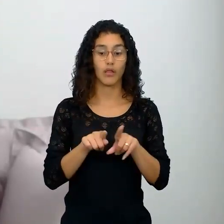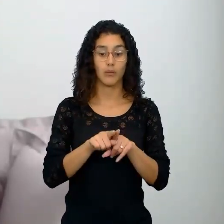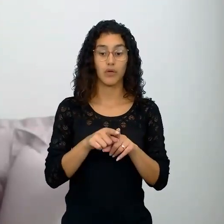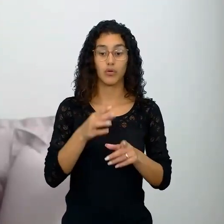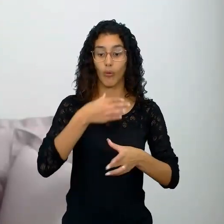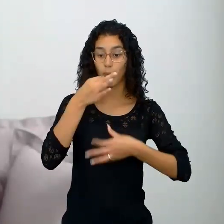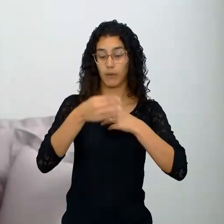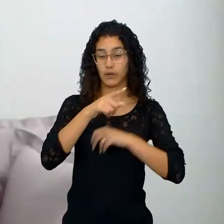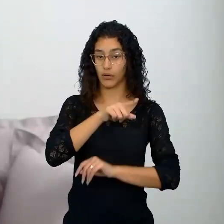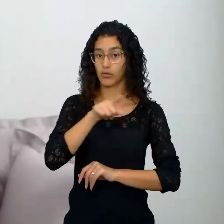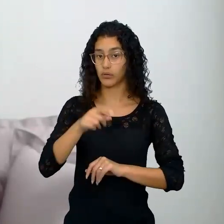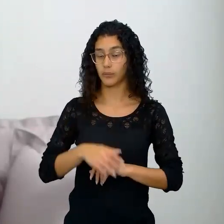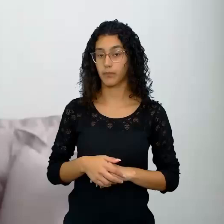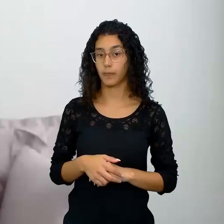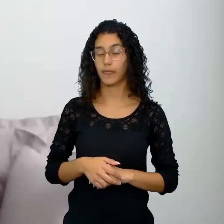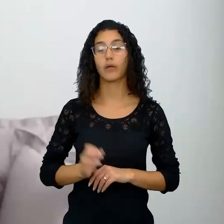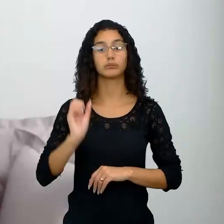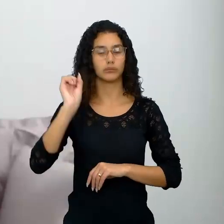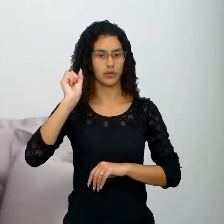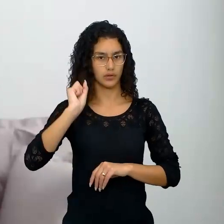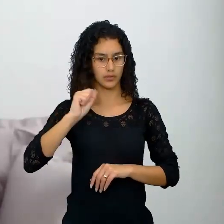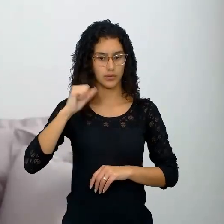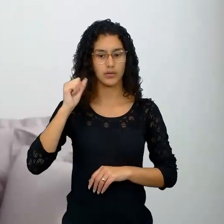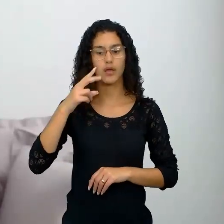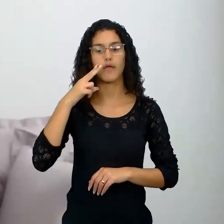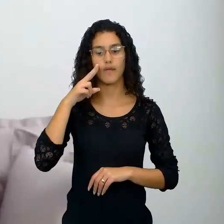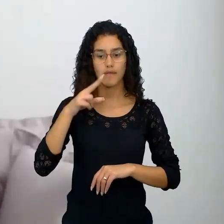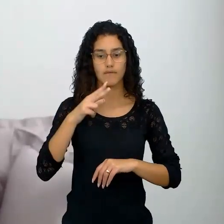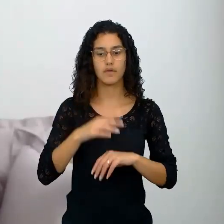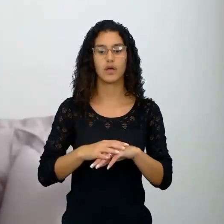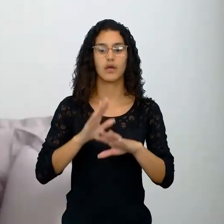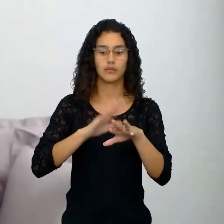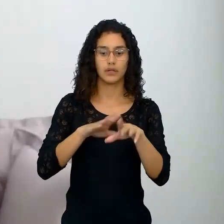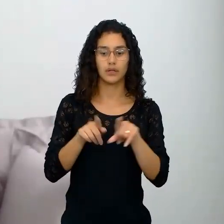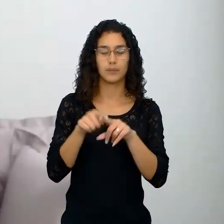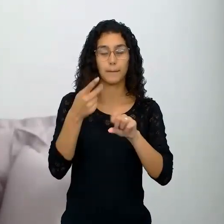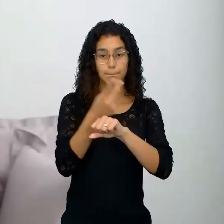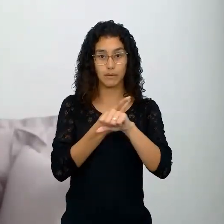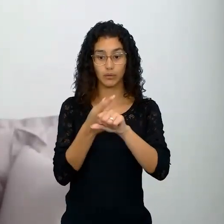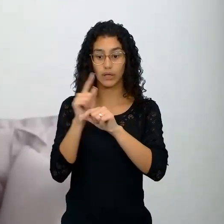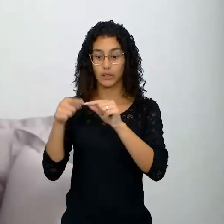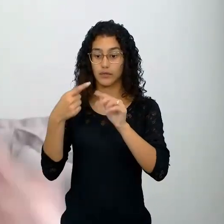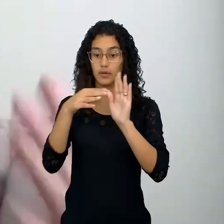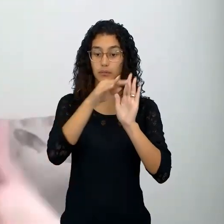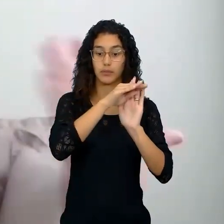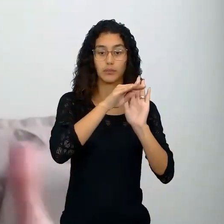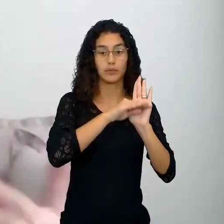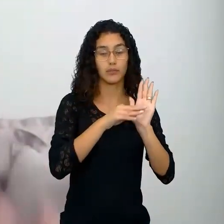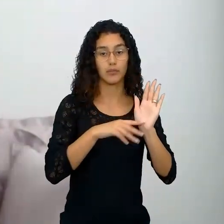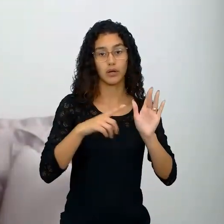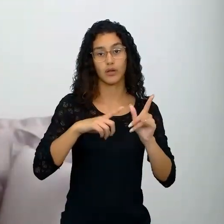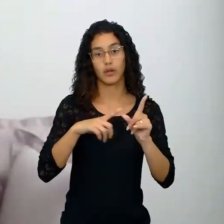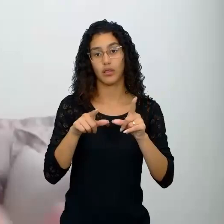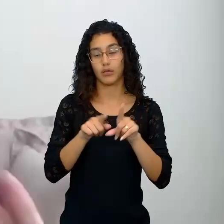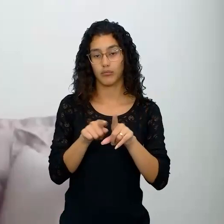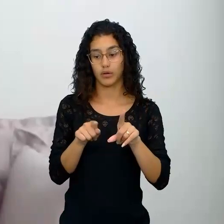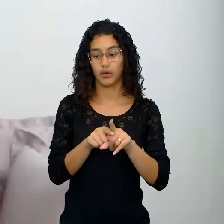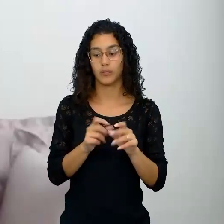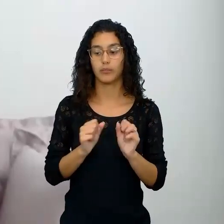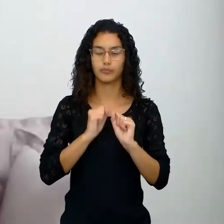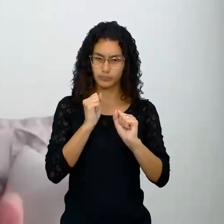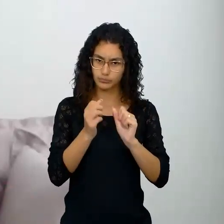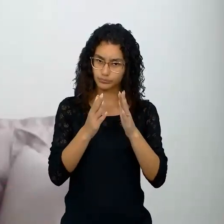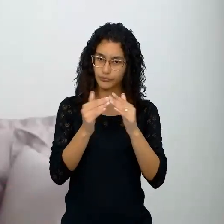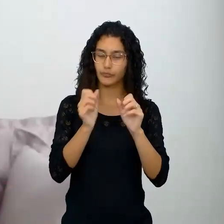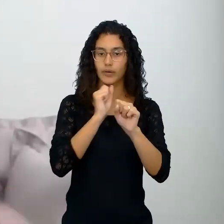seu comentário. Vamos sim olhar para isso, vamos buscar nas próximas pautas, a gente, né, você, por favor,